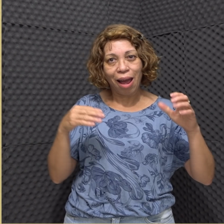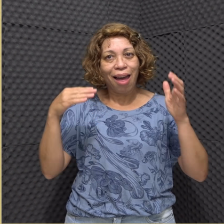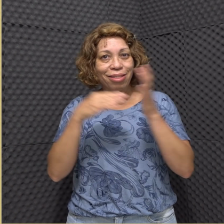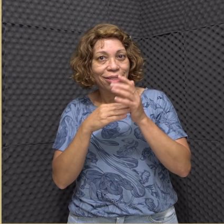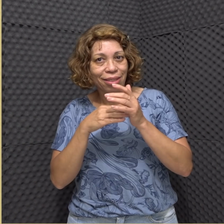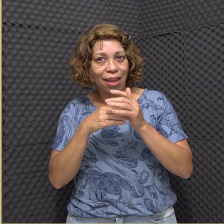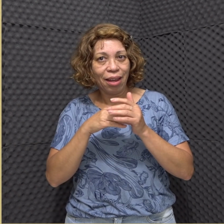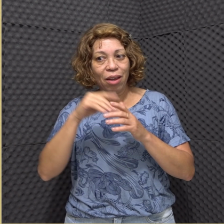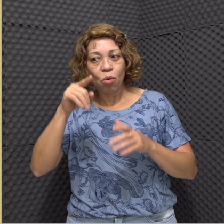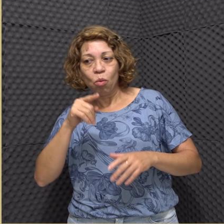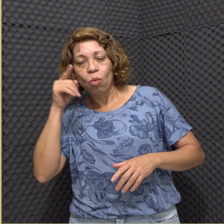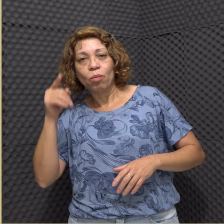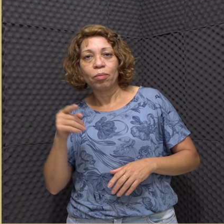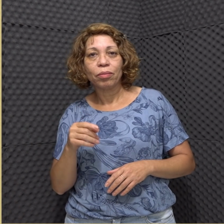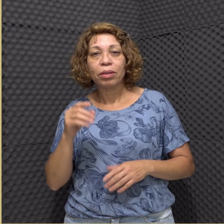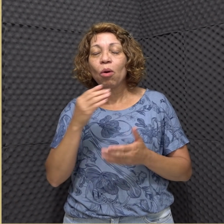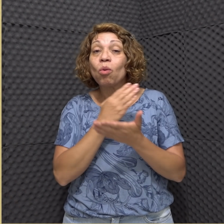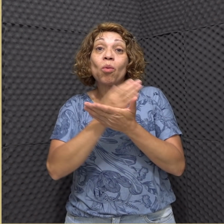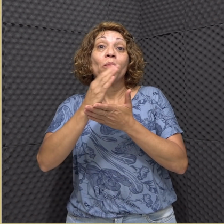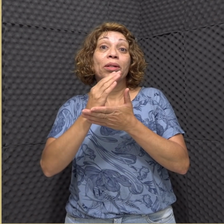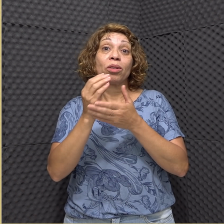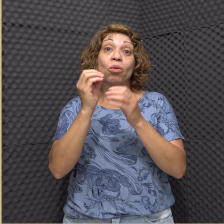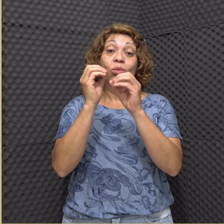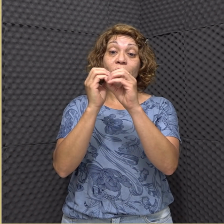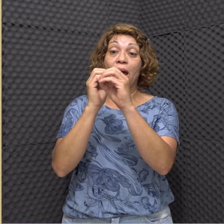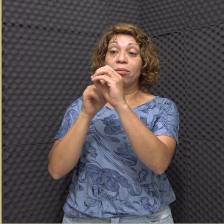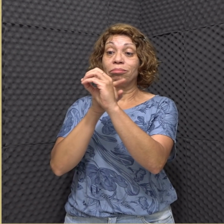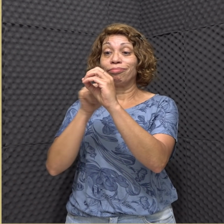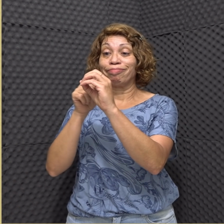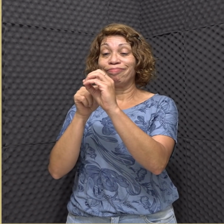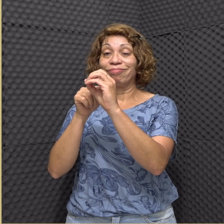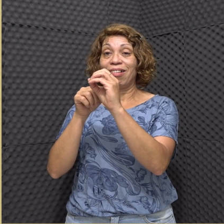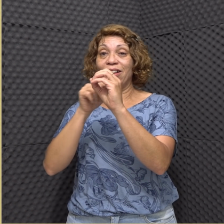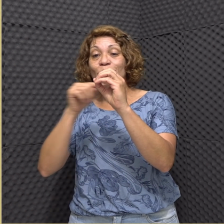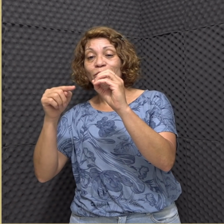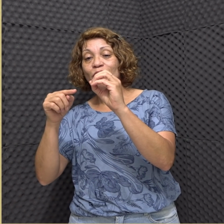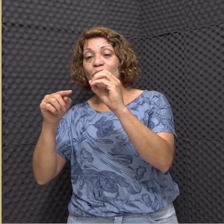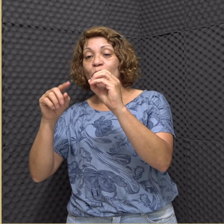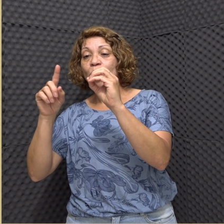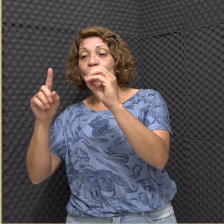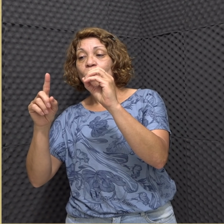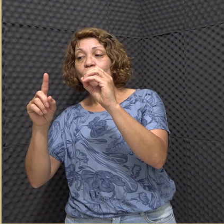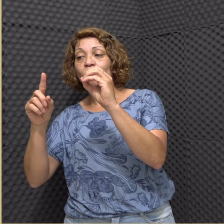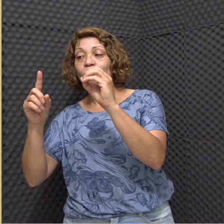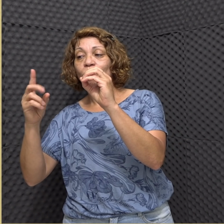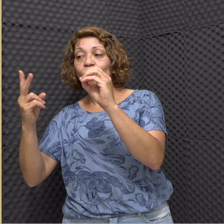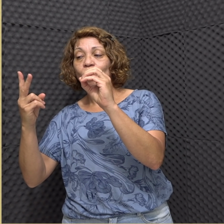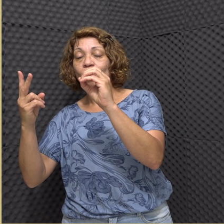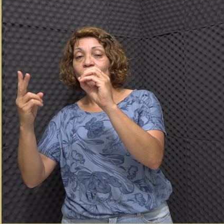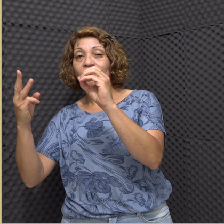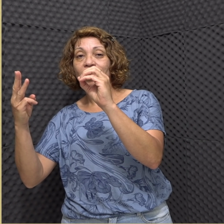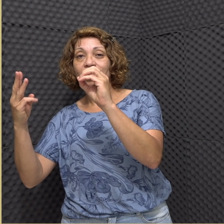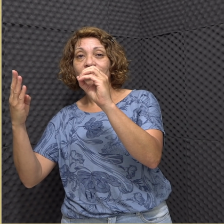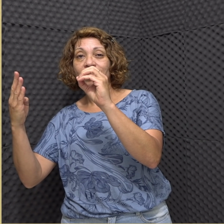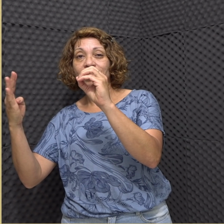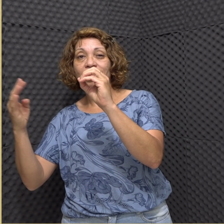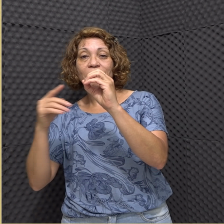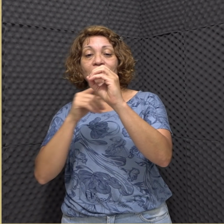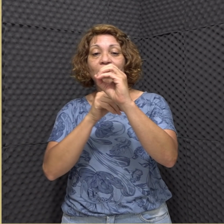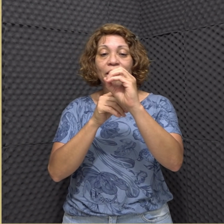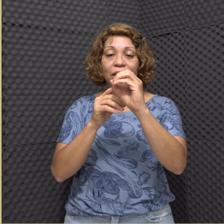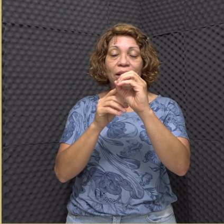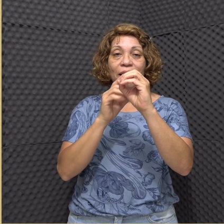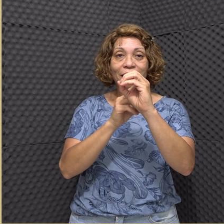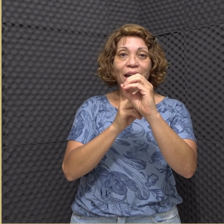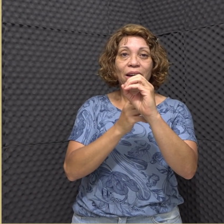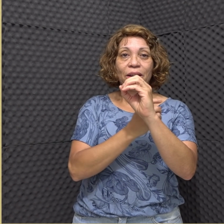teríamos uma ligação entre os conjuntos pela figura do número 0, que pertence aos dois conjuntos. Como você pode ver, o 0 está